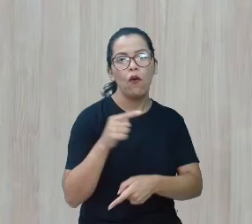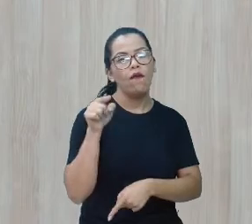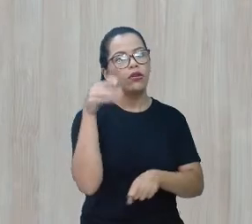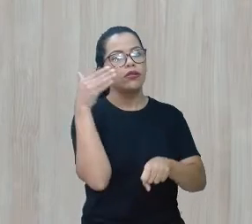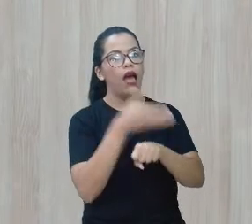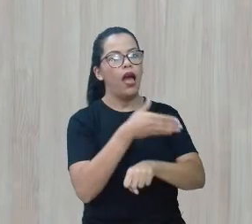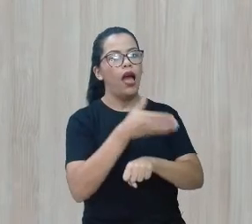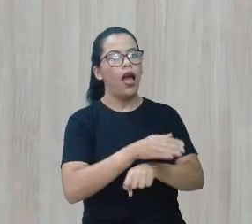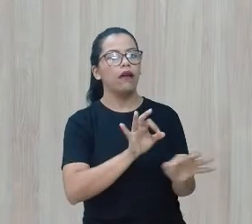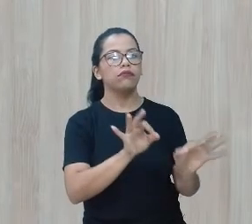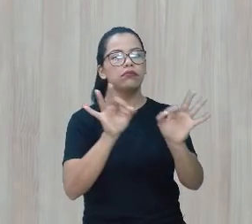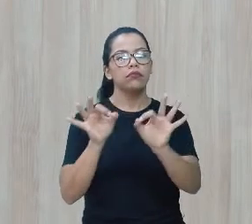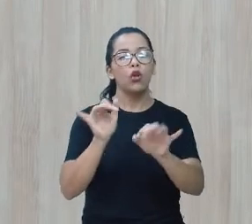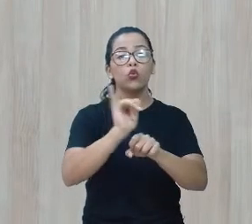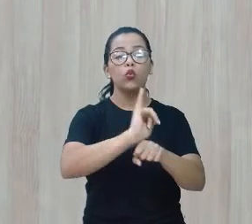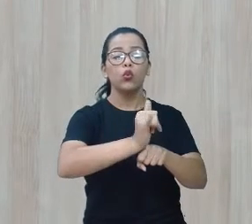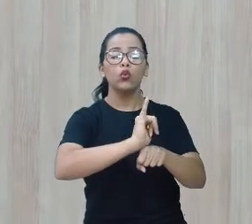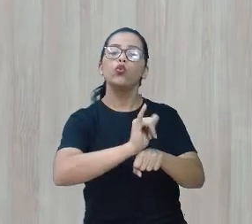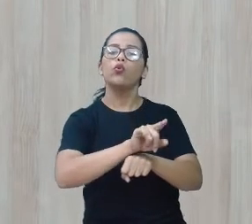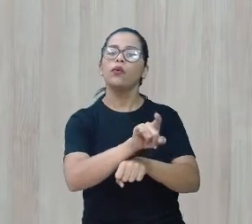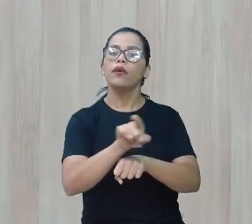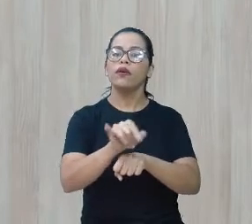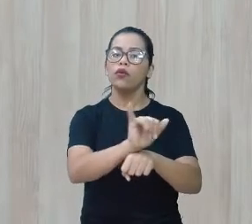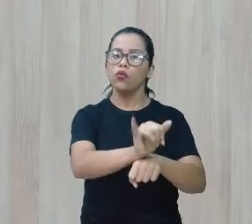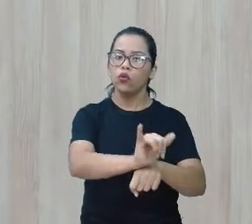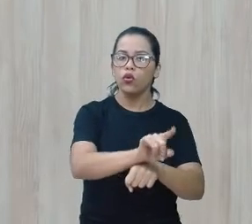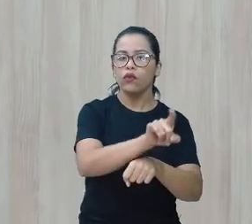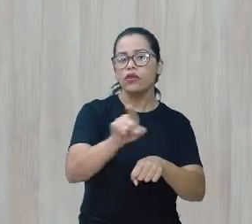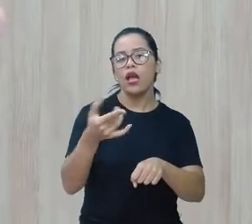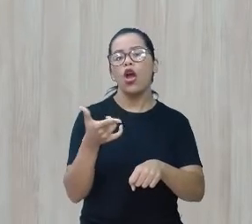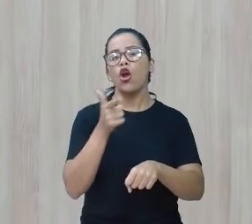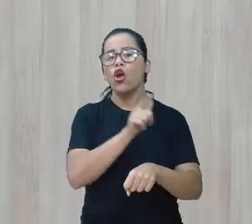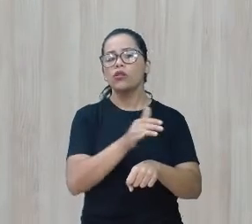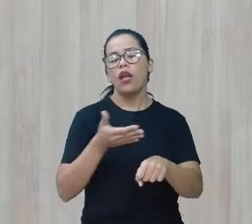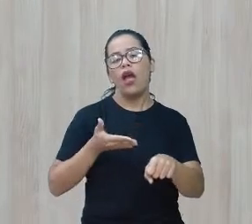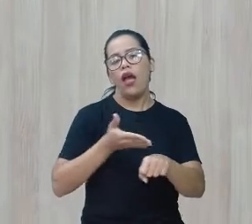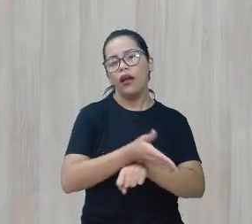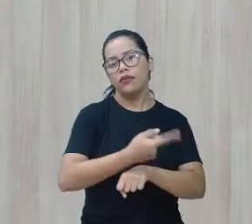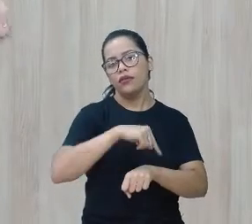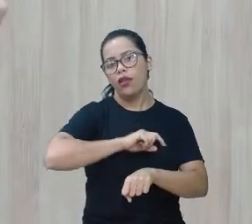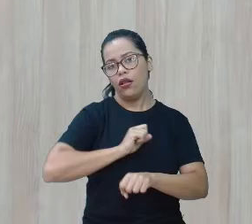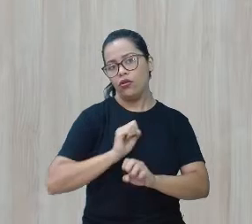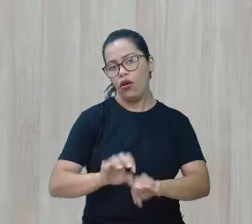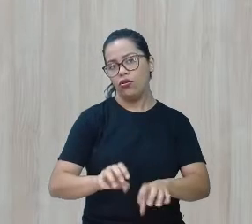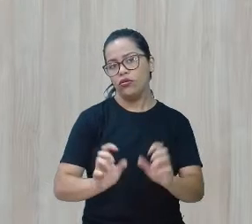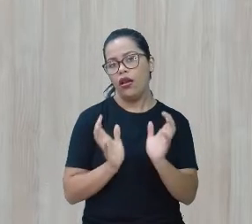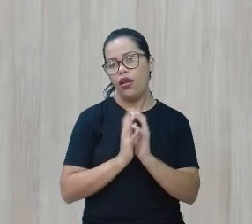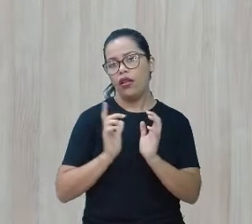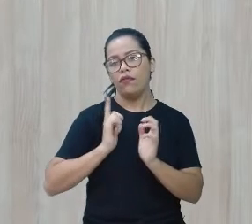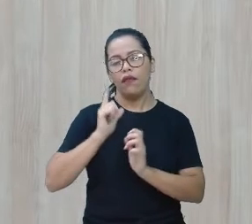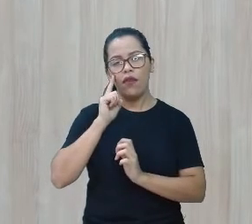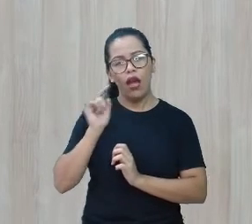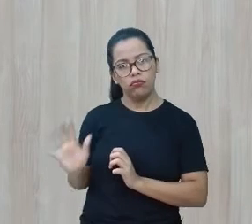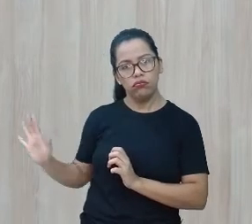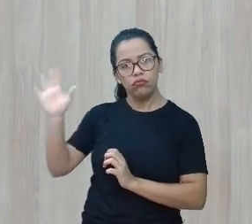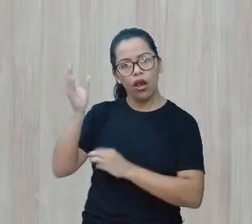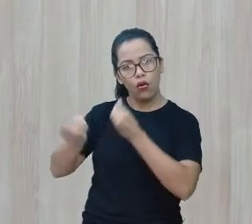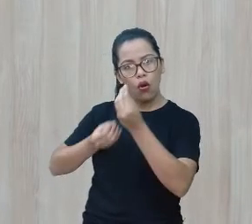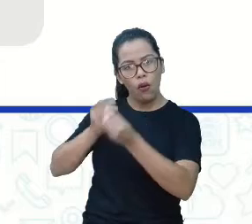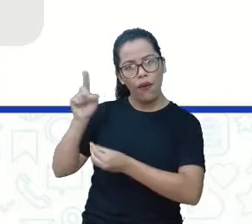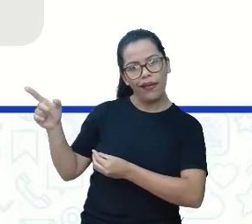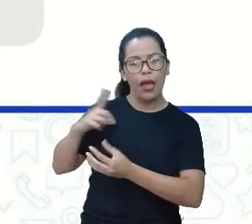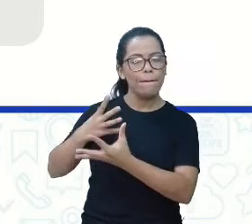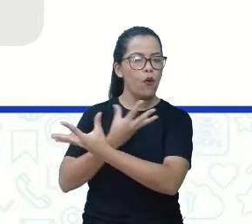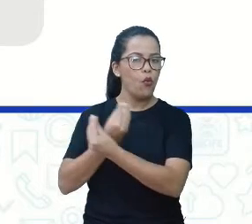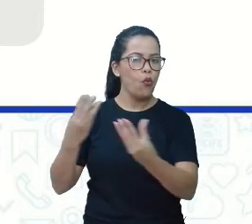através do celular, do computador, que você consegue acessar o nosso canal. O nosso canal tem essa carinha aí, tá bem legal, recheado